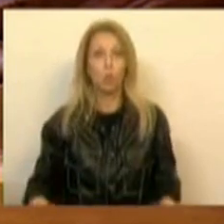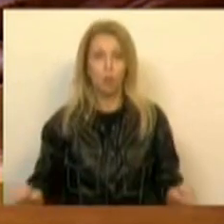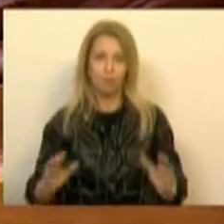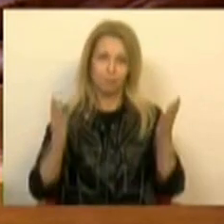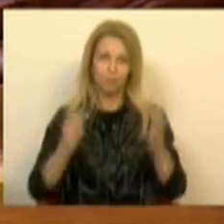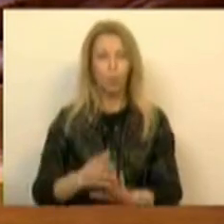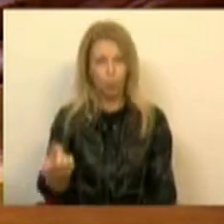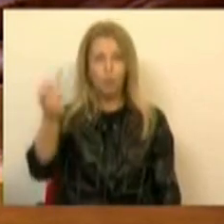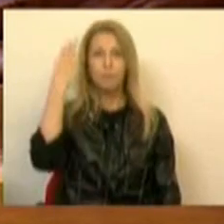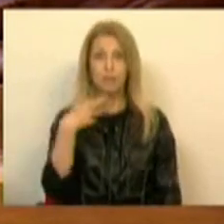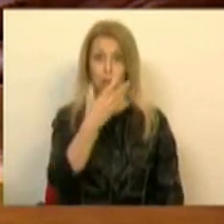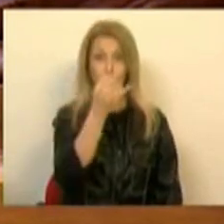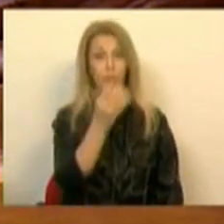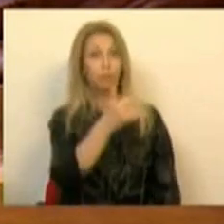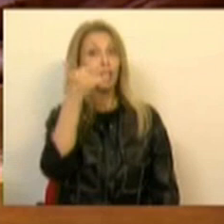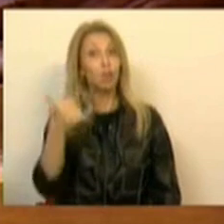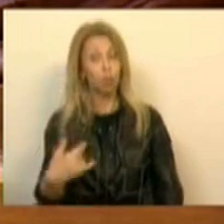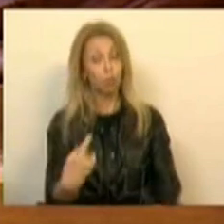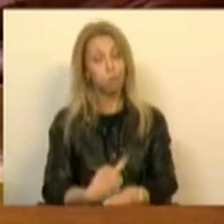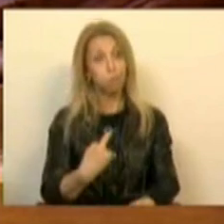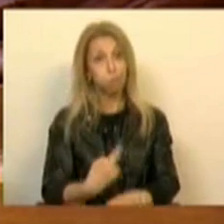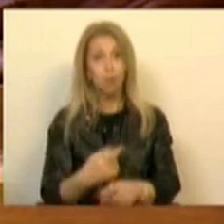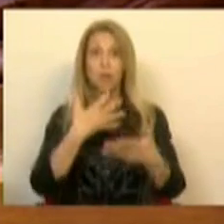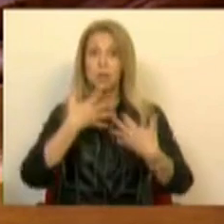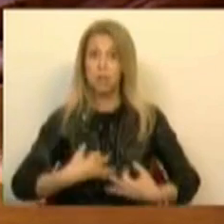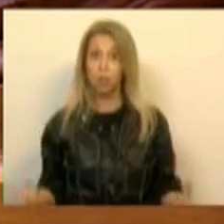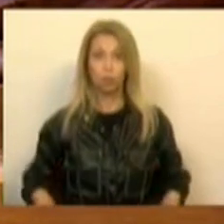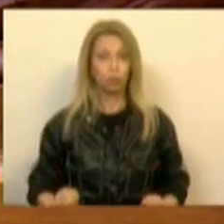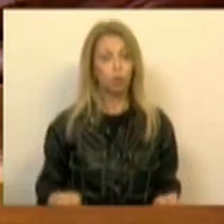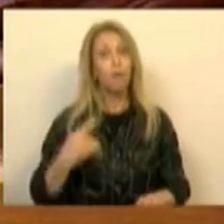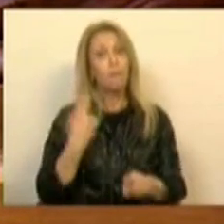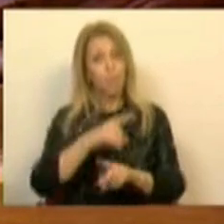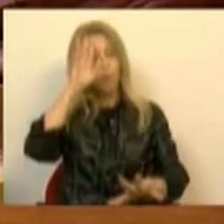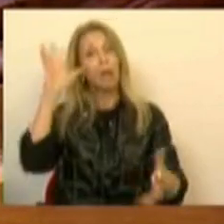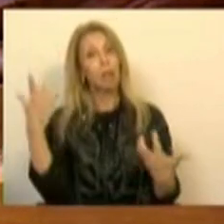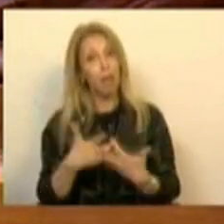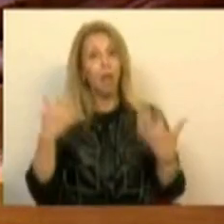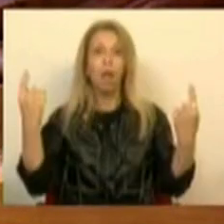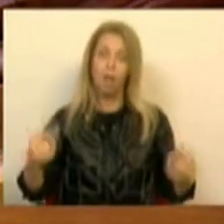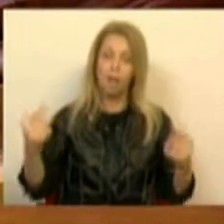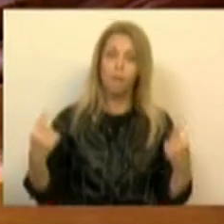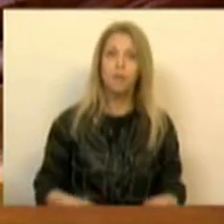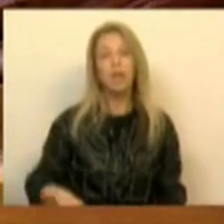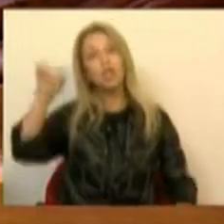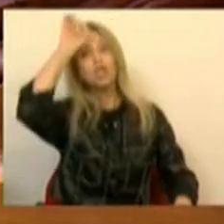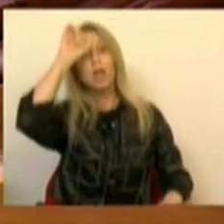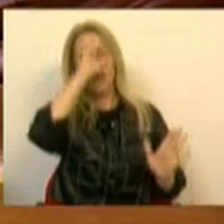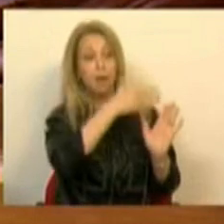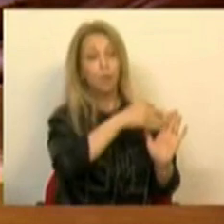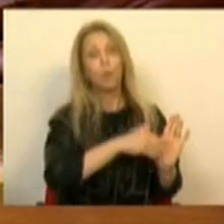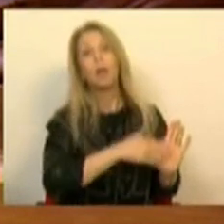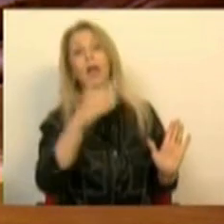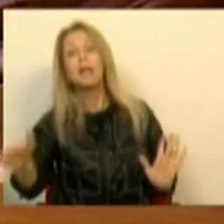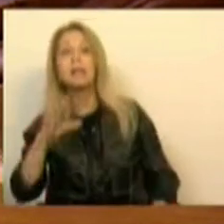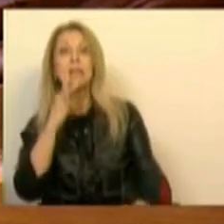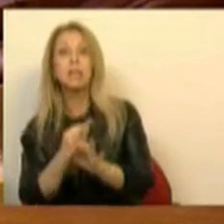em 2022, não obstante toda a incerteza, não obstante a guerra, entre janeiro e setembro